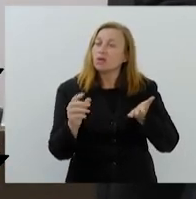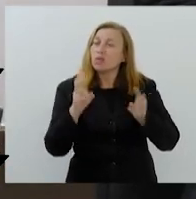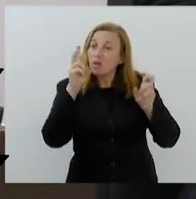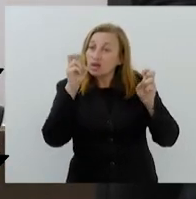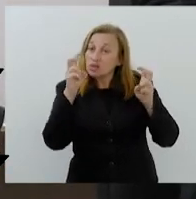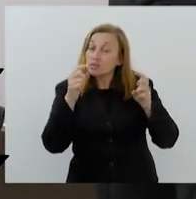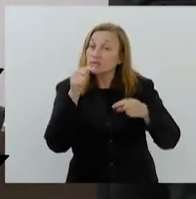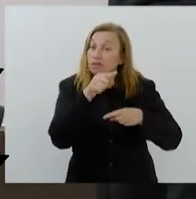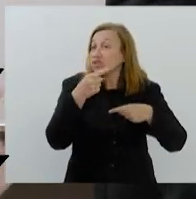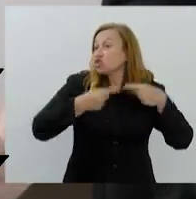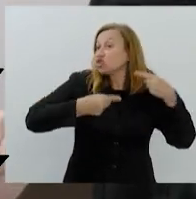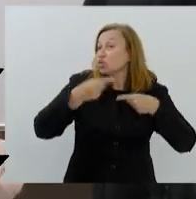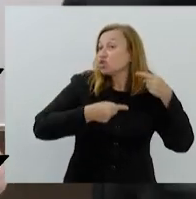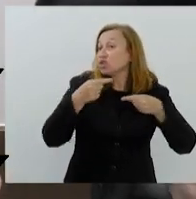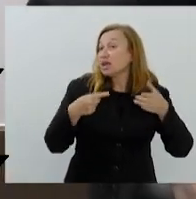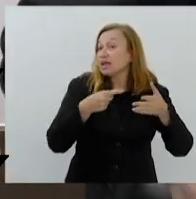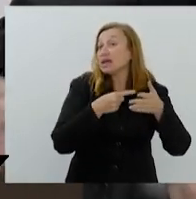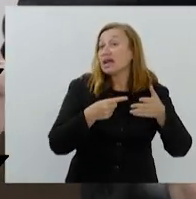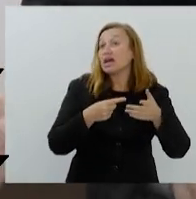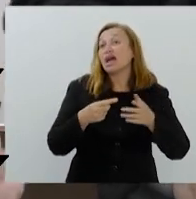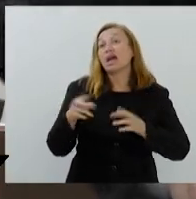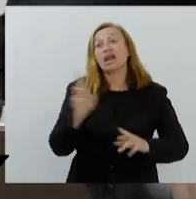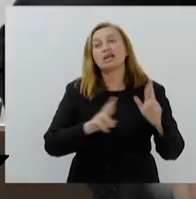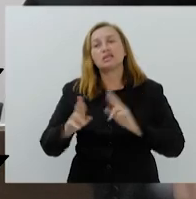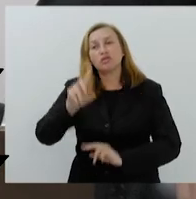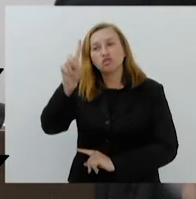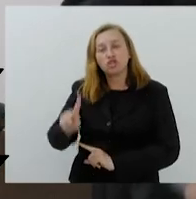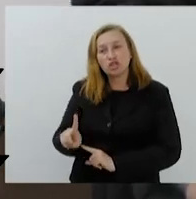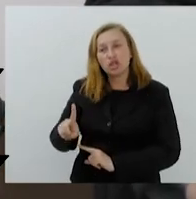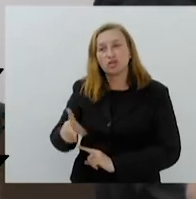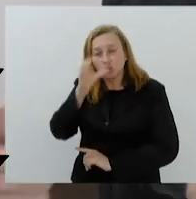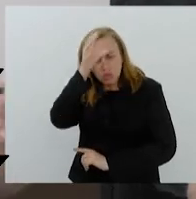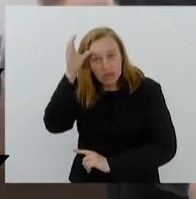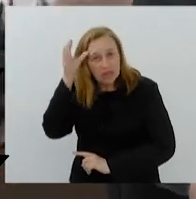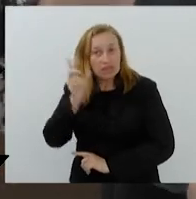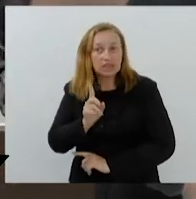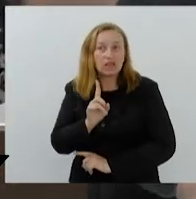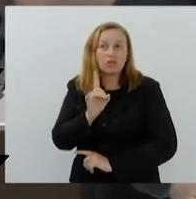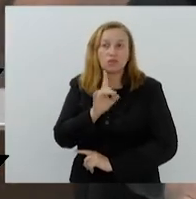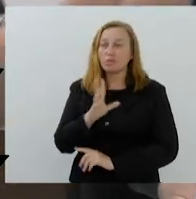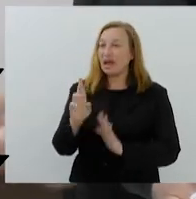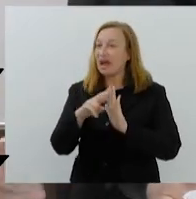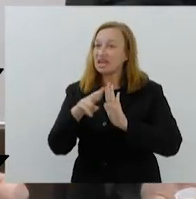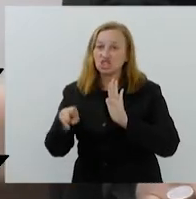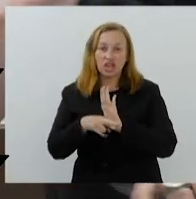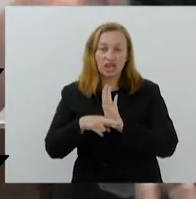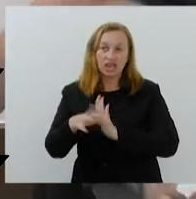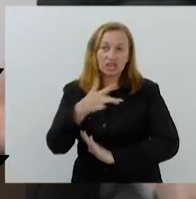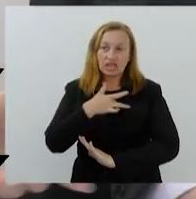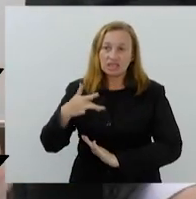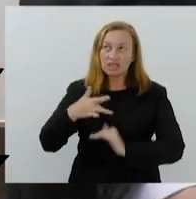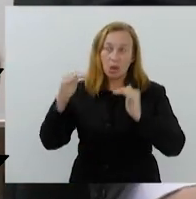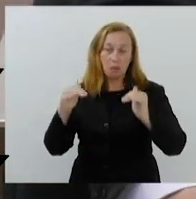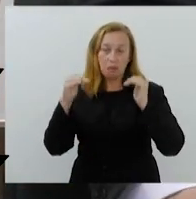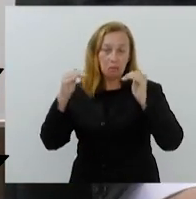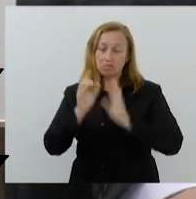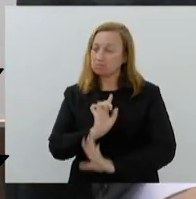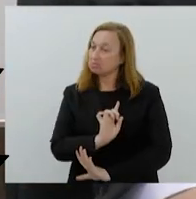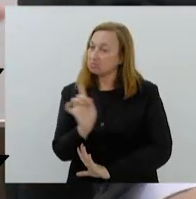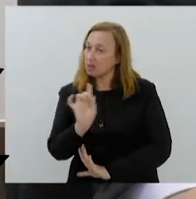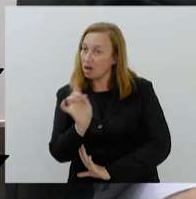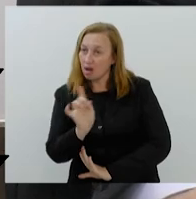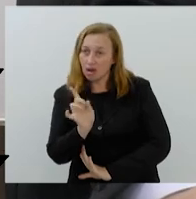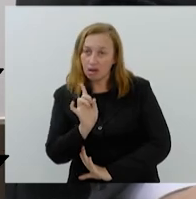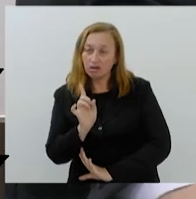sendo debatida era com relação ao direito do consumidor, e não sobre as regras da saúde suplementar. Exatamente.